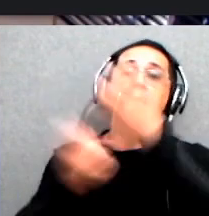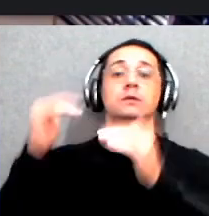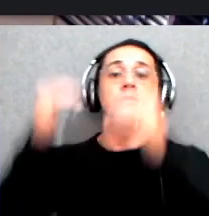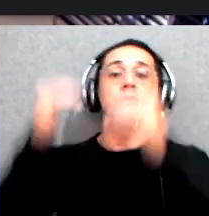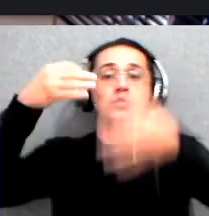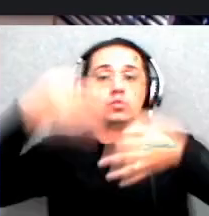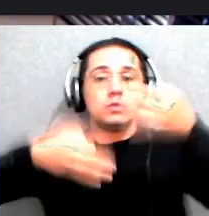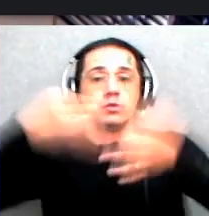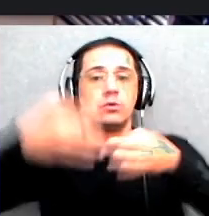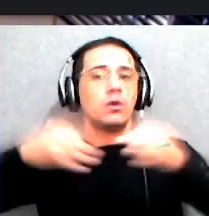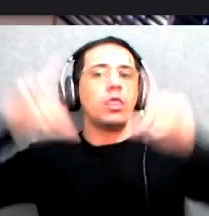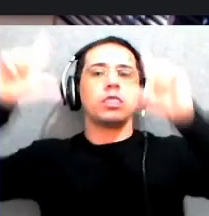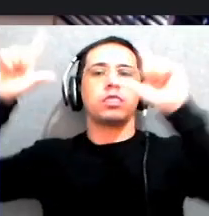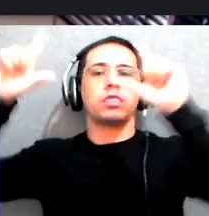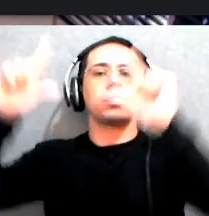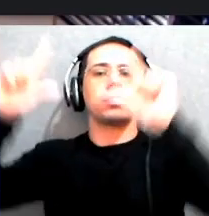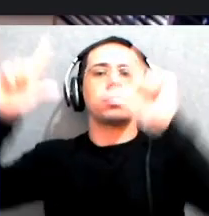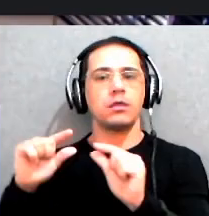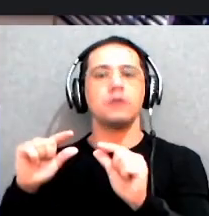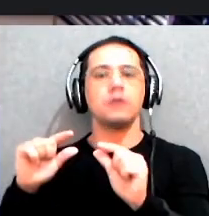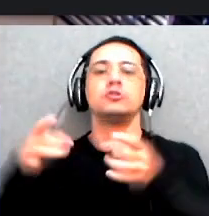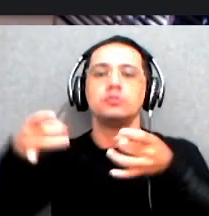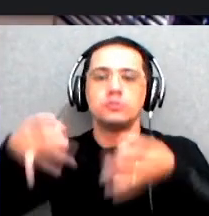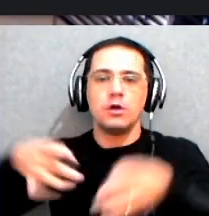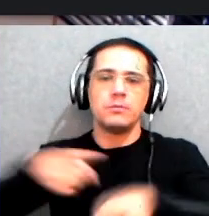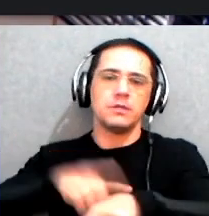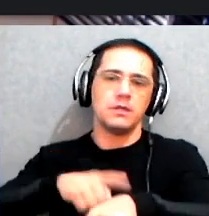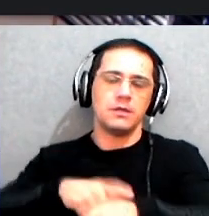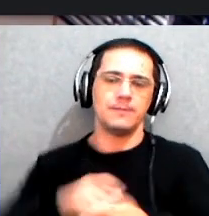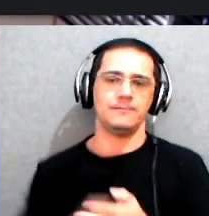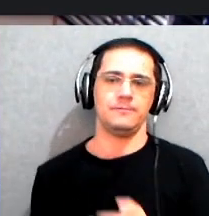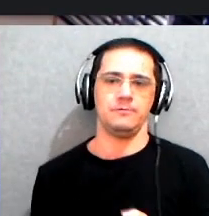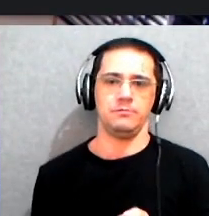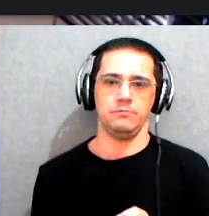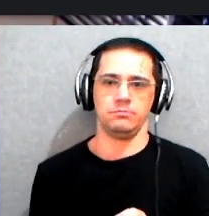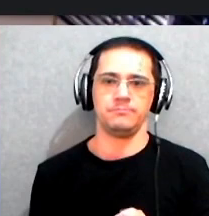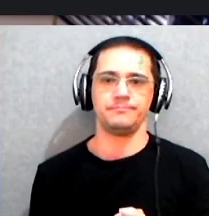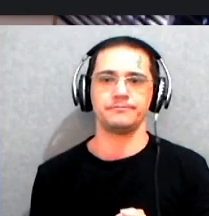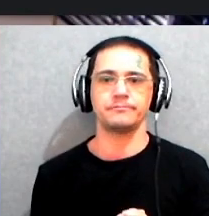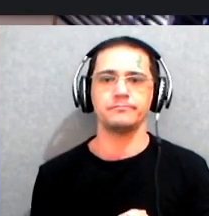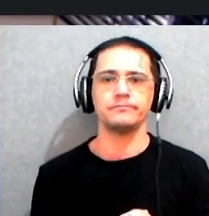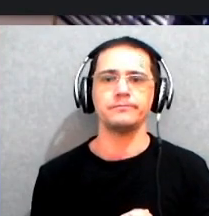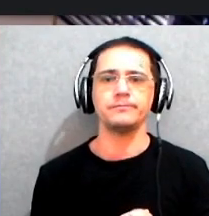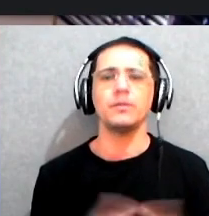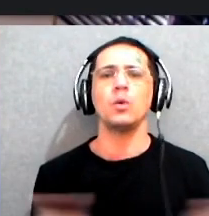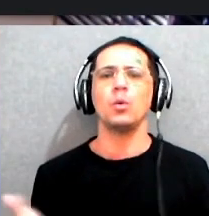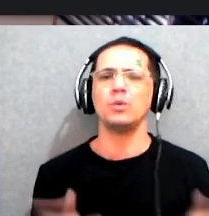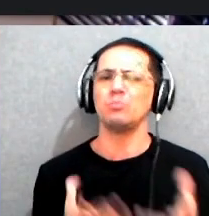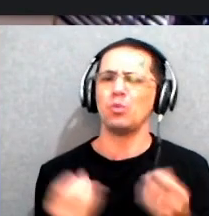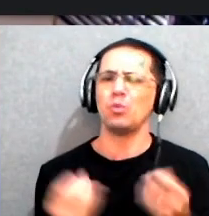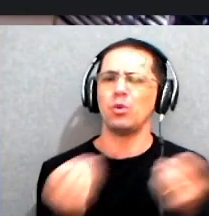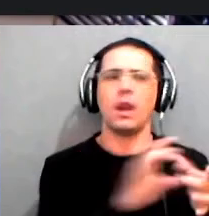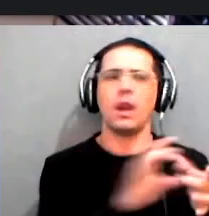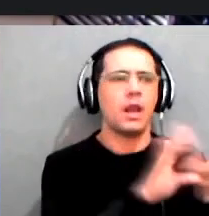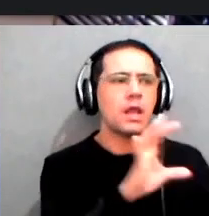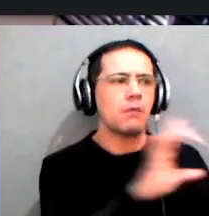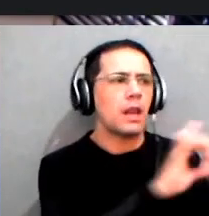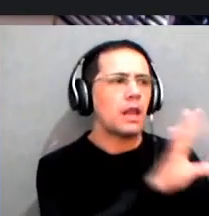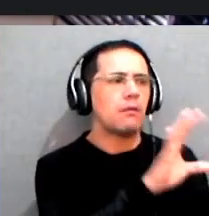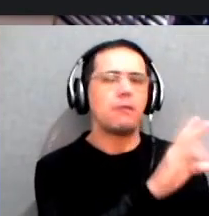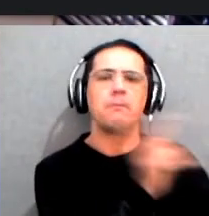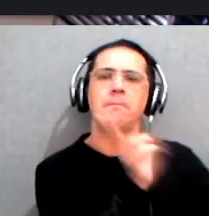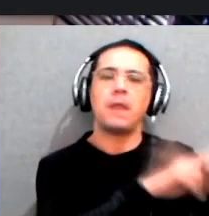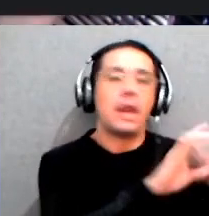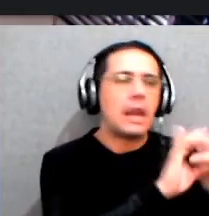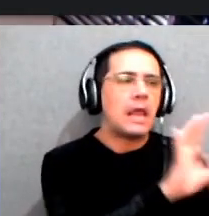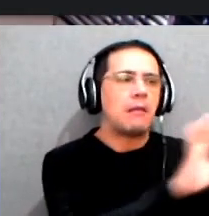temos um número muito elevado de habeas corpus, é porque nós temos uma justiça criminal doente. Isso é sintoma de doença, não de banalização.